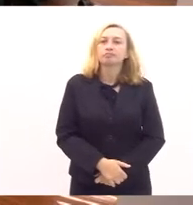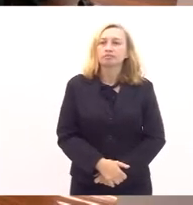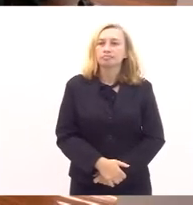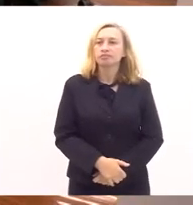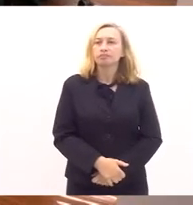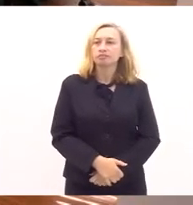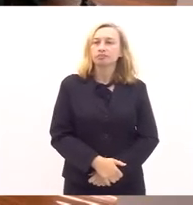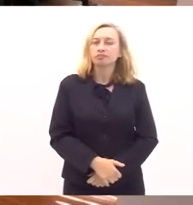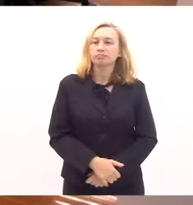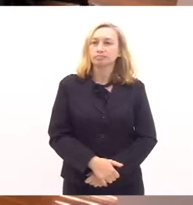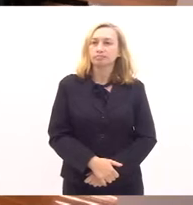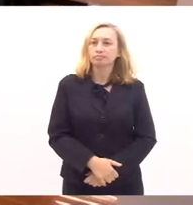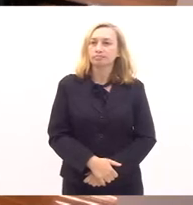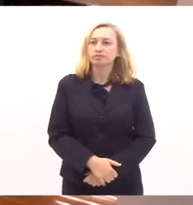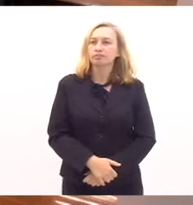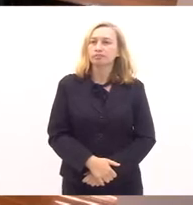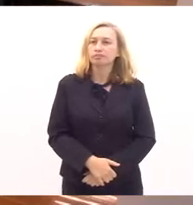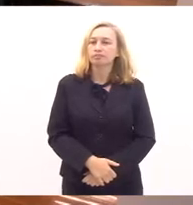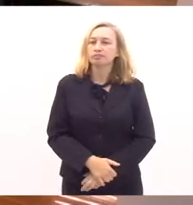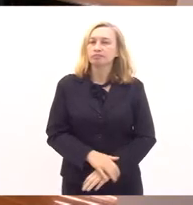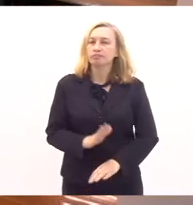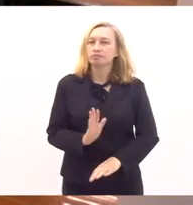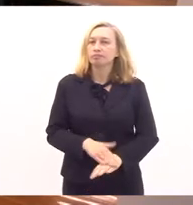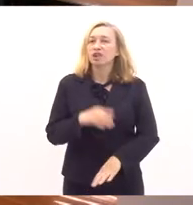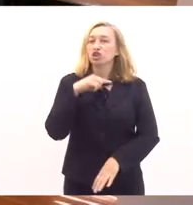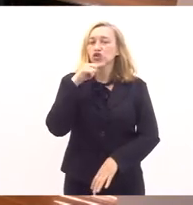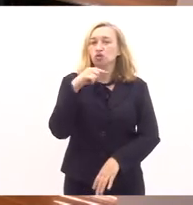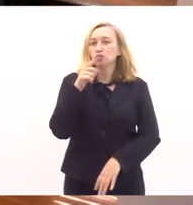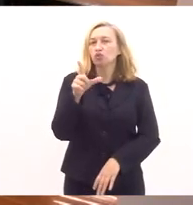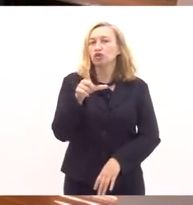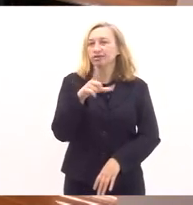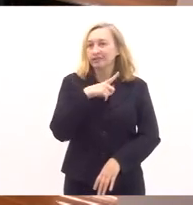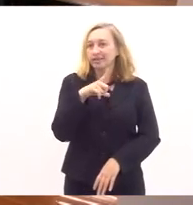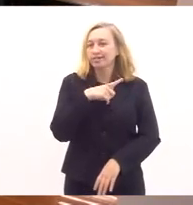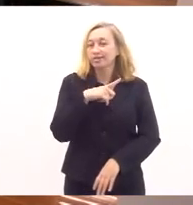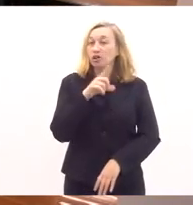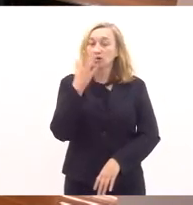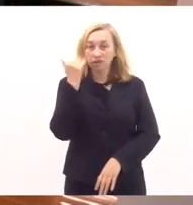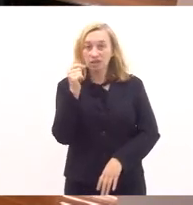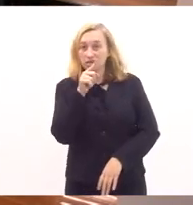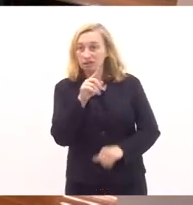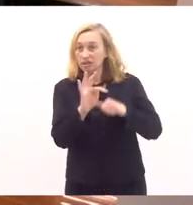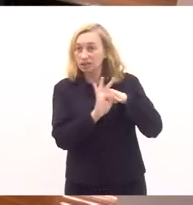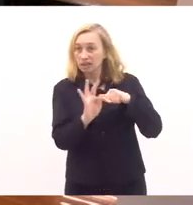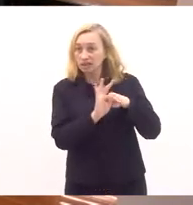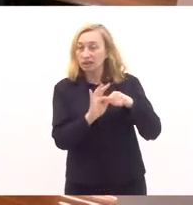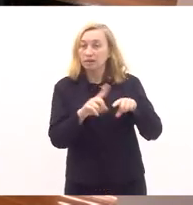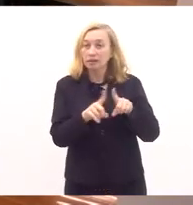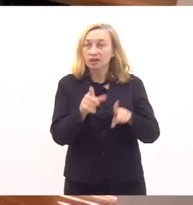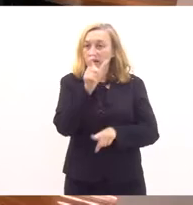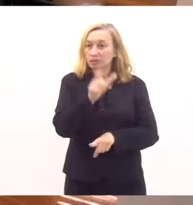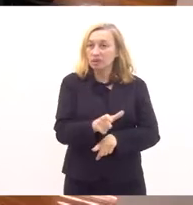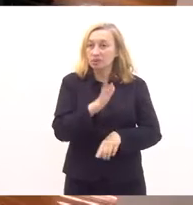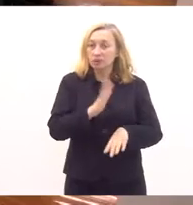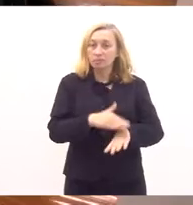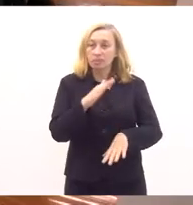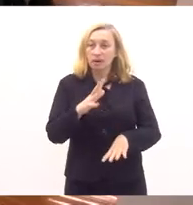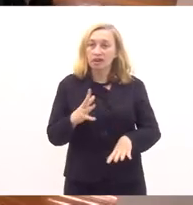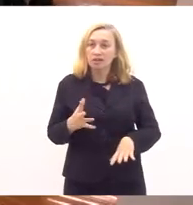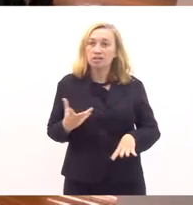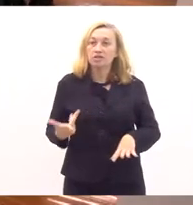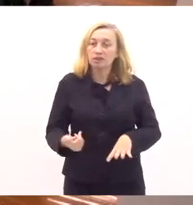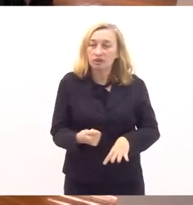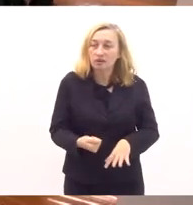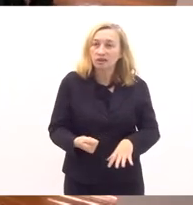Você suscitou mais dúvidas do que, viu, Miguel? Eu sei que você é um técnico, mas então você é a pessoa mais habilitada para